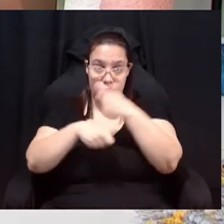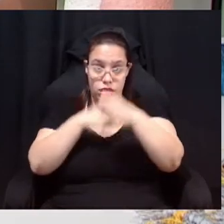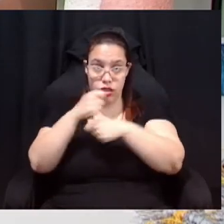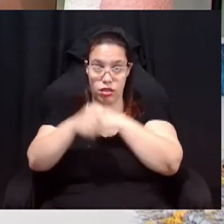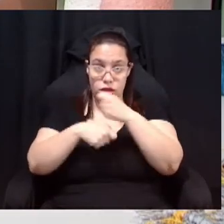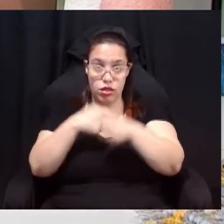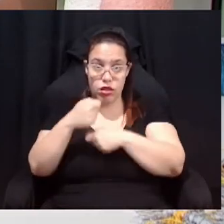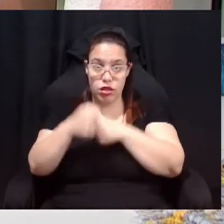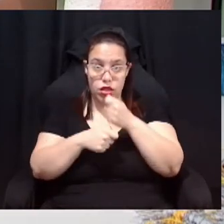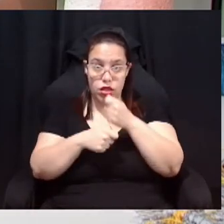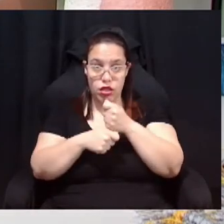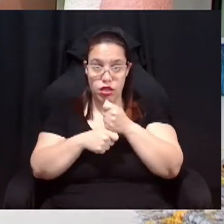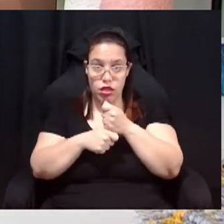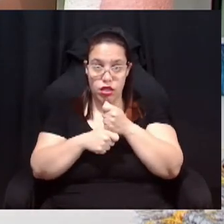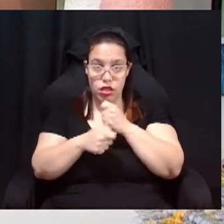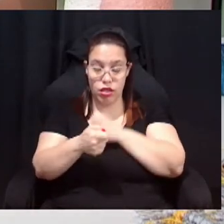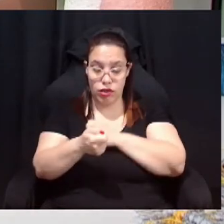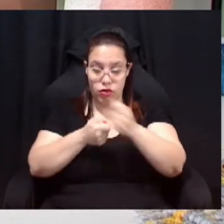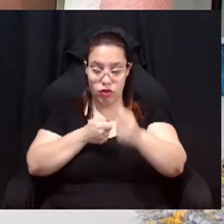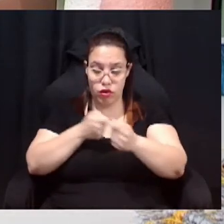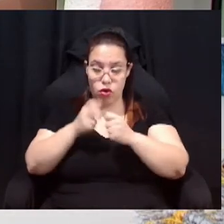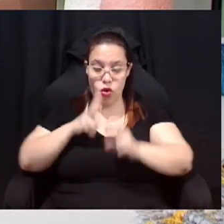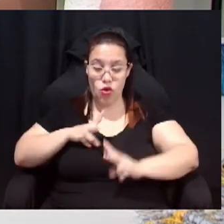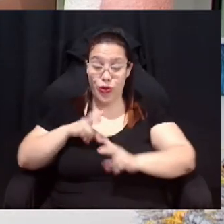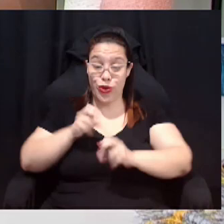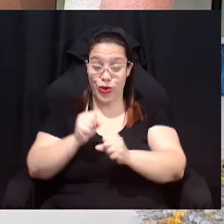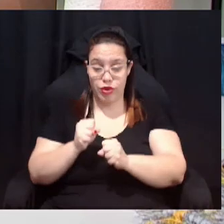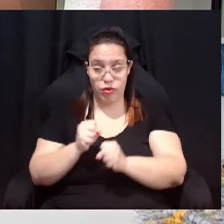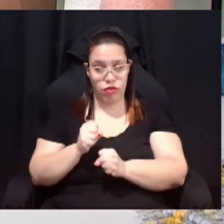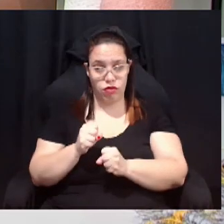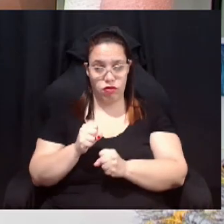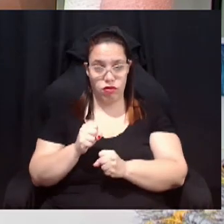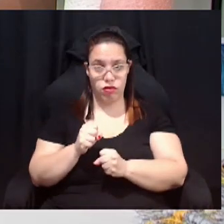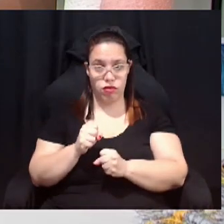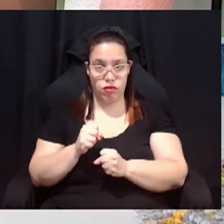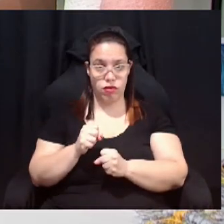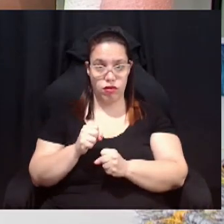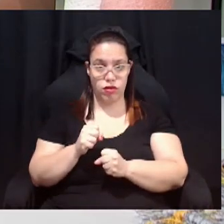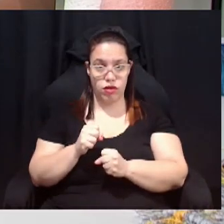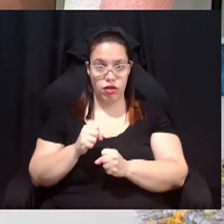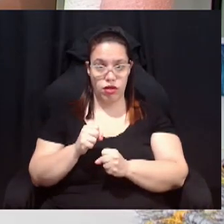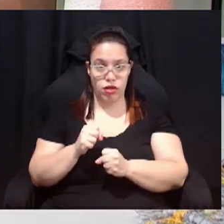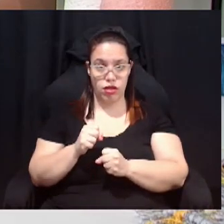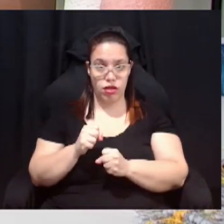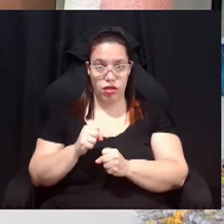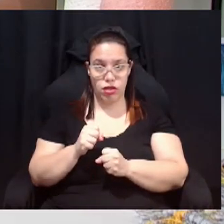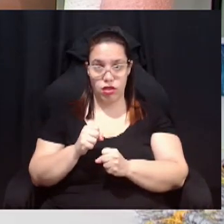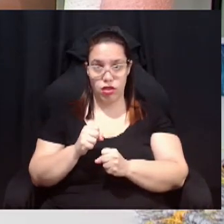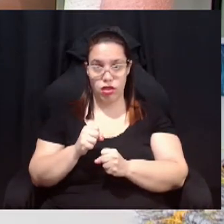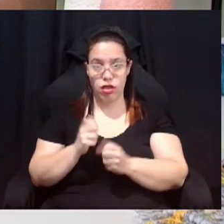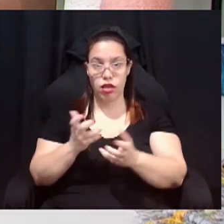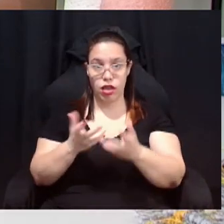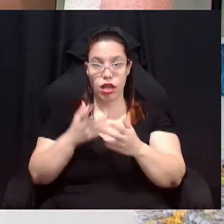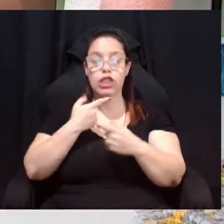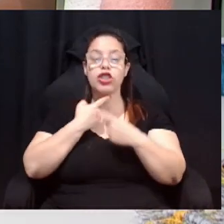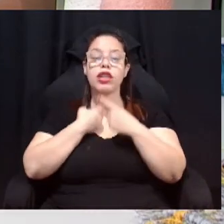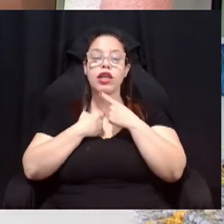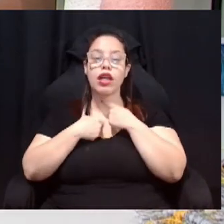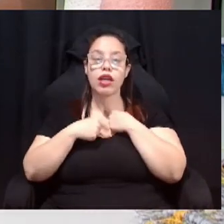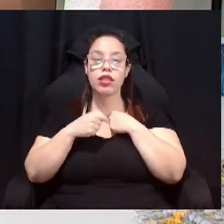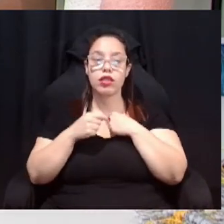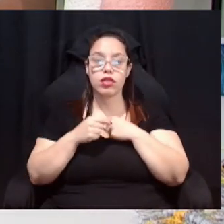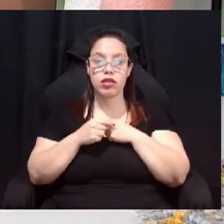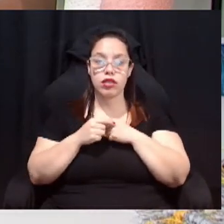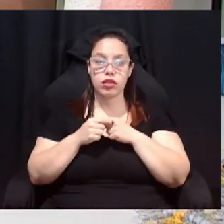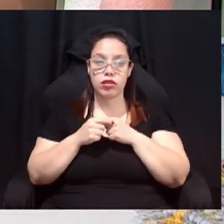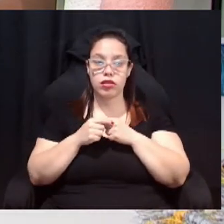certa tração, uma certa força na peça para ele ter o formato que a gente deseja. Então, para quem não